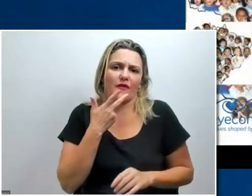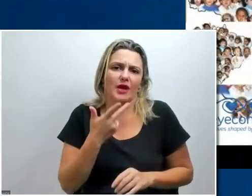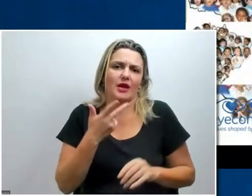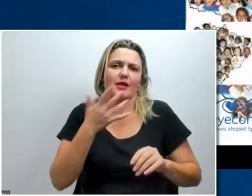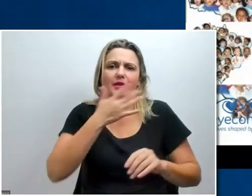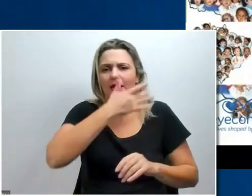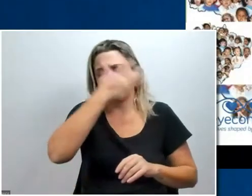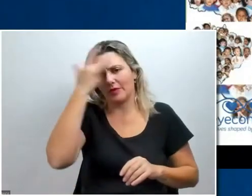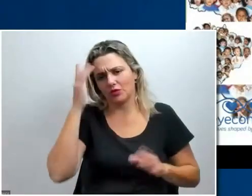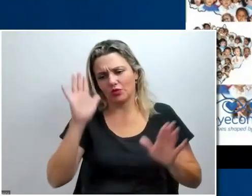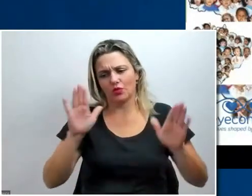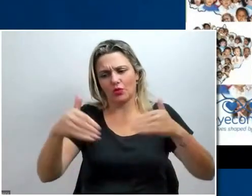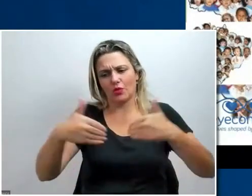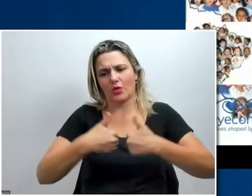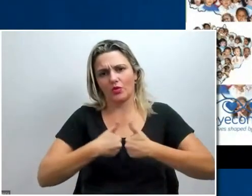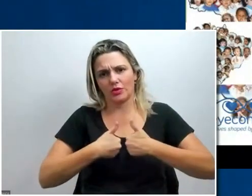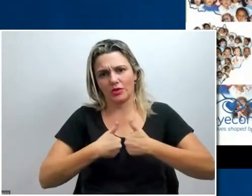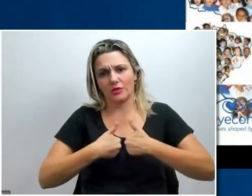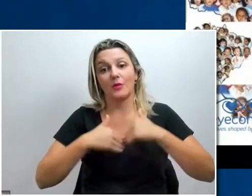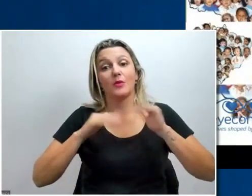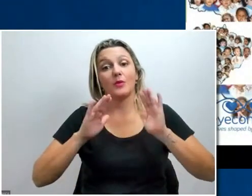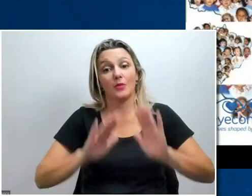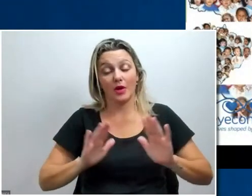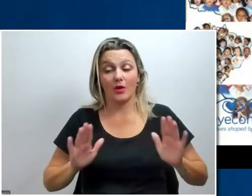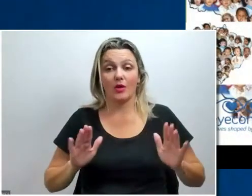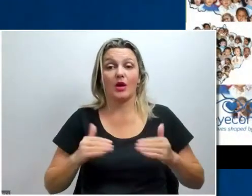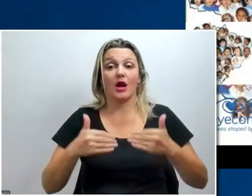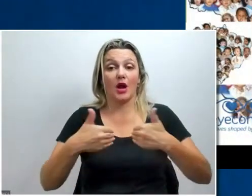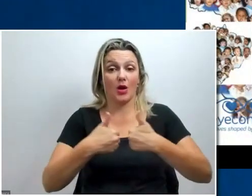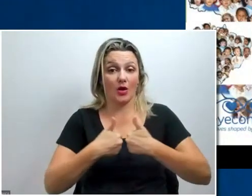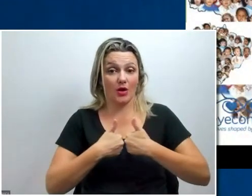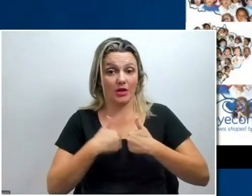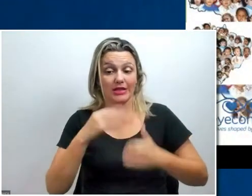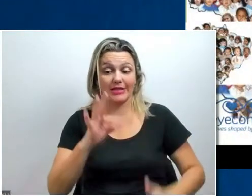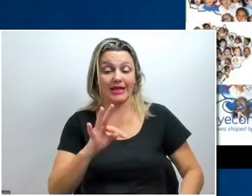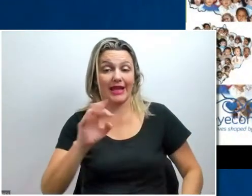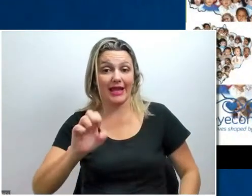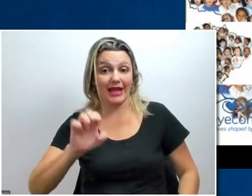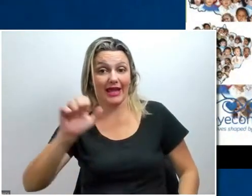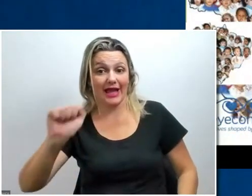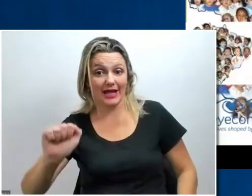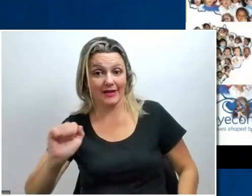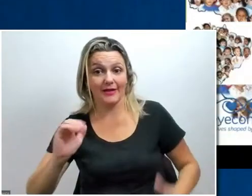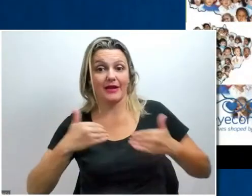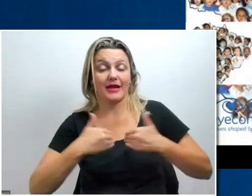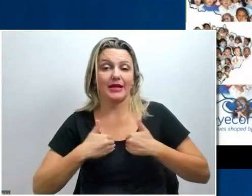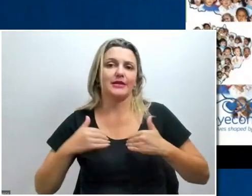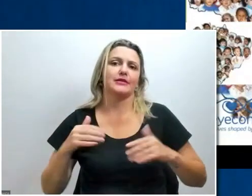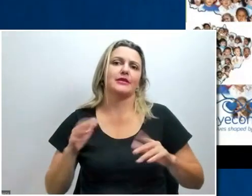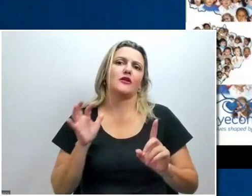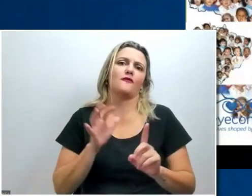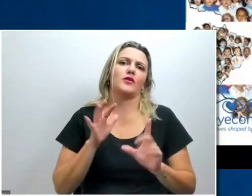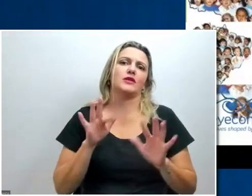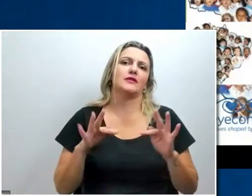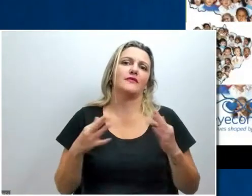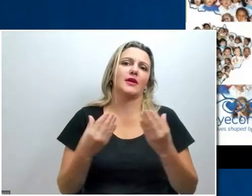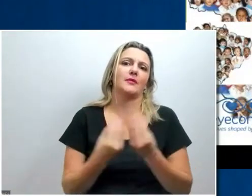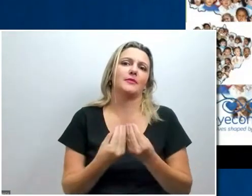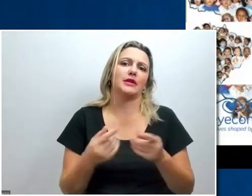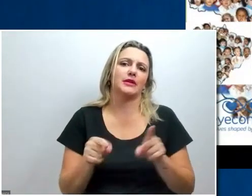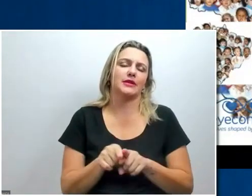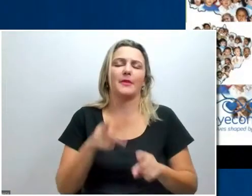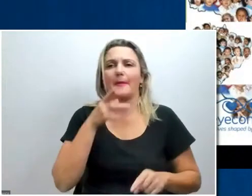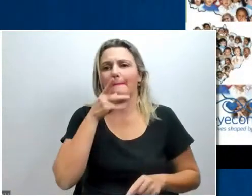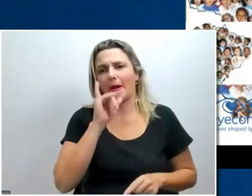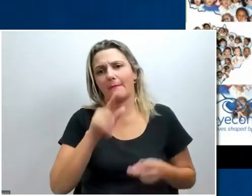espectro do autismo. O transtorno do espectro do autismo é um transtorno que afeta a família como um todo. Afeta o pai, a